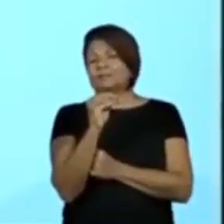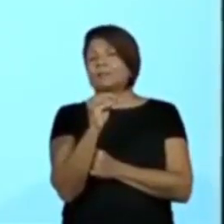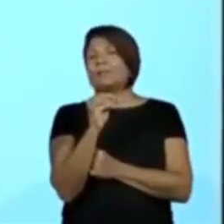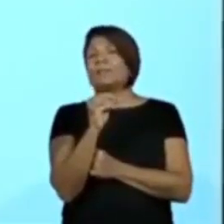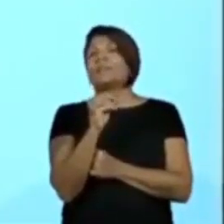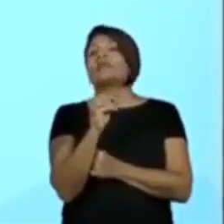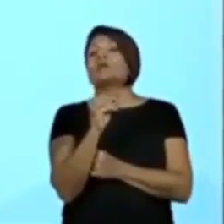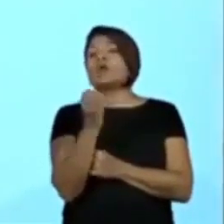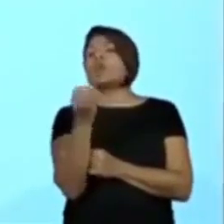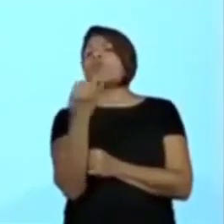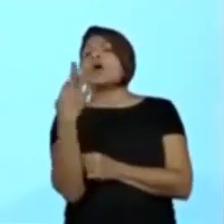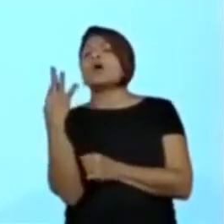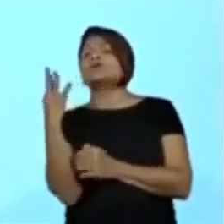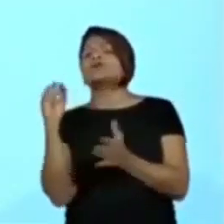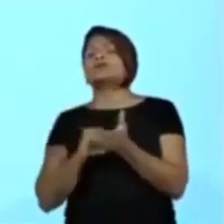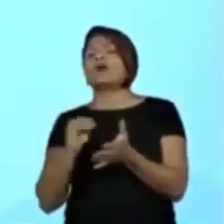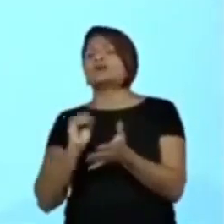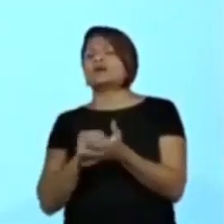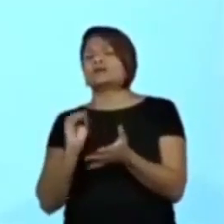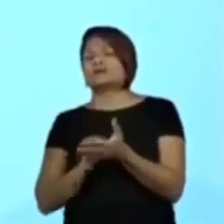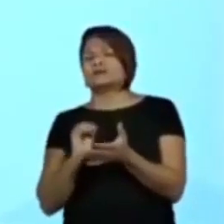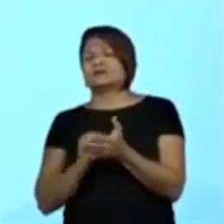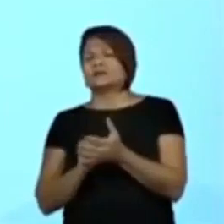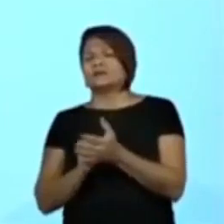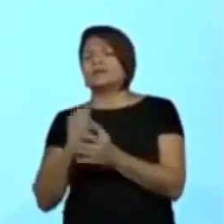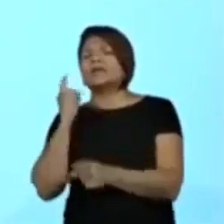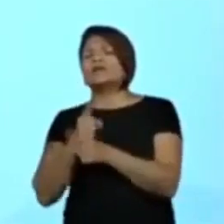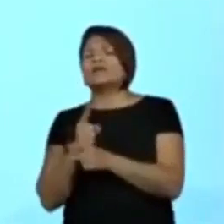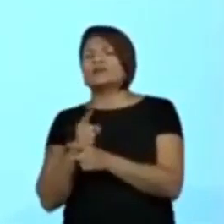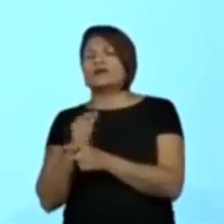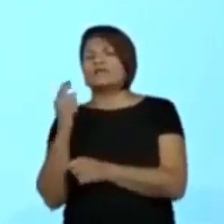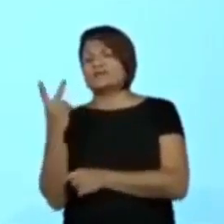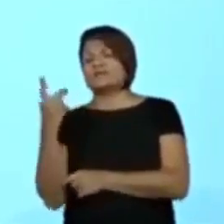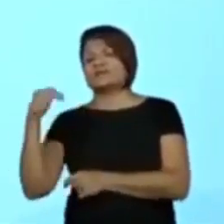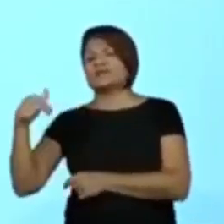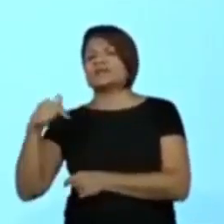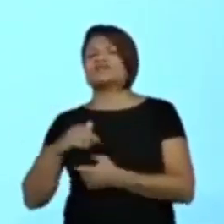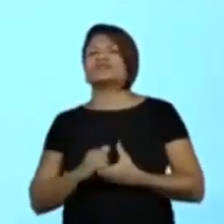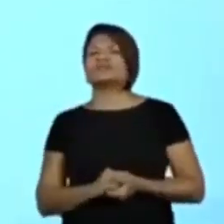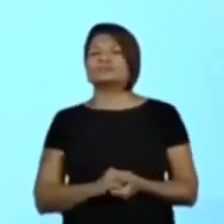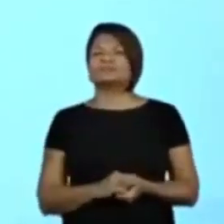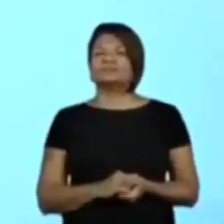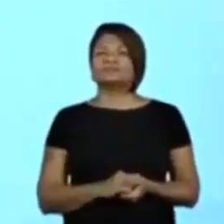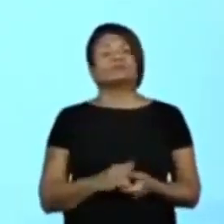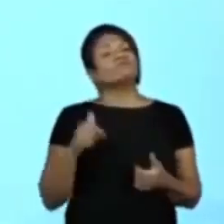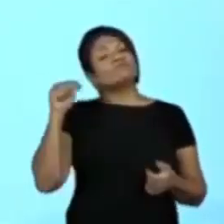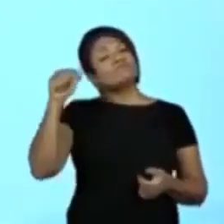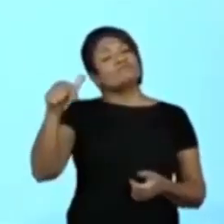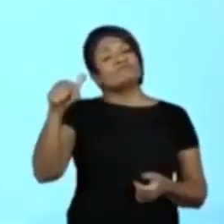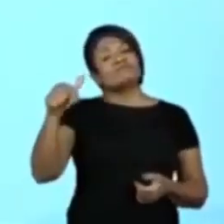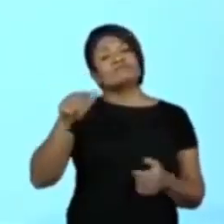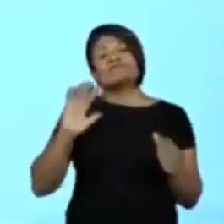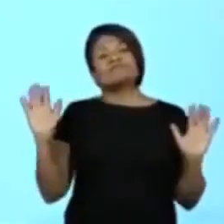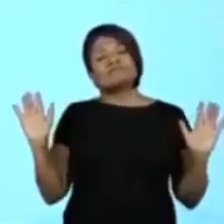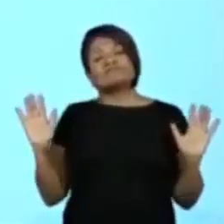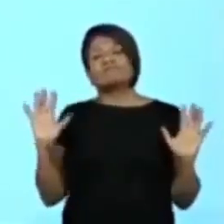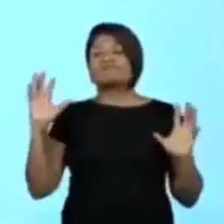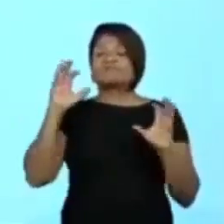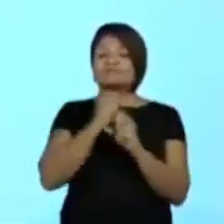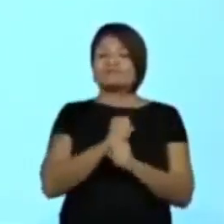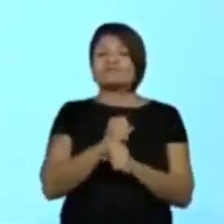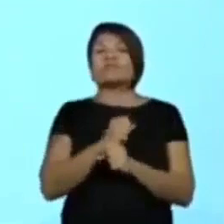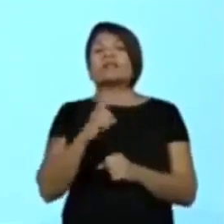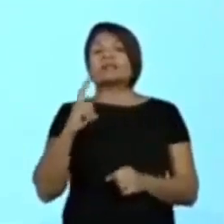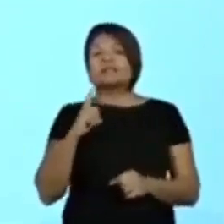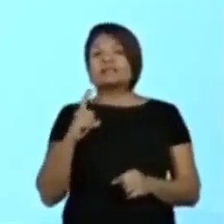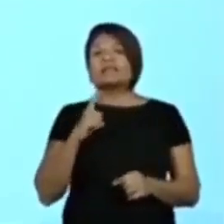Quanto ainda eu preciso acrescentar para o meu 27? apenas 7 unidades. Portanto,